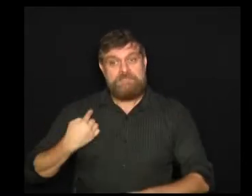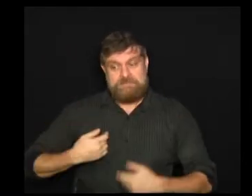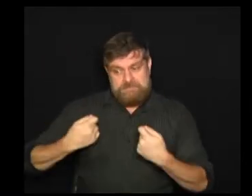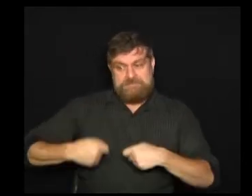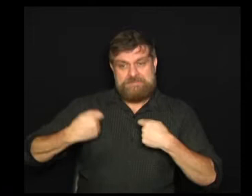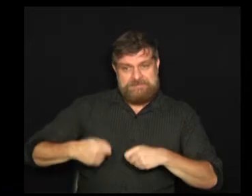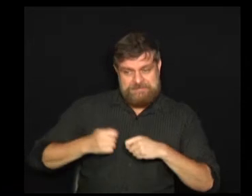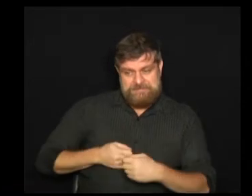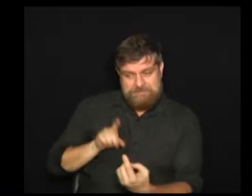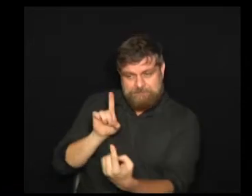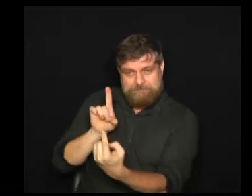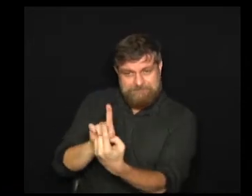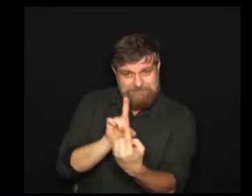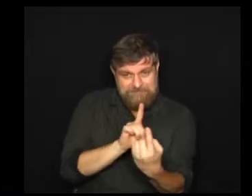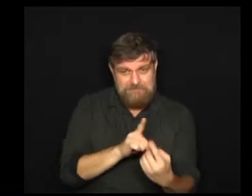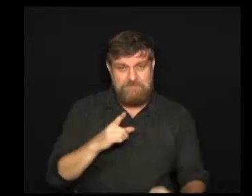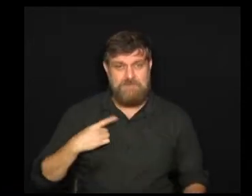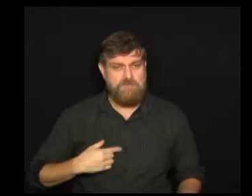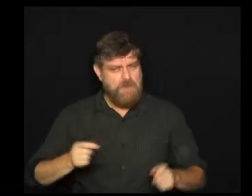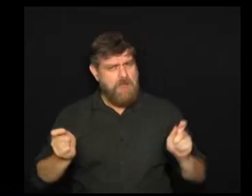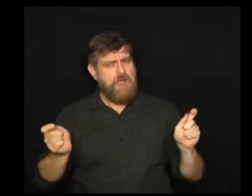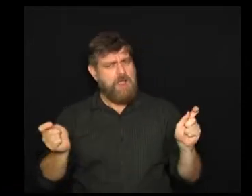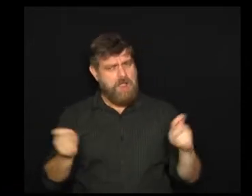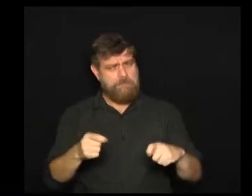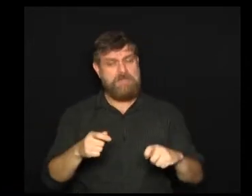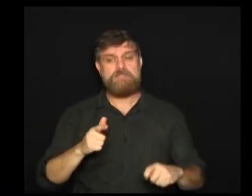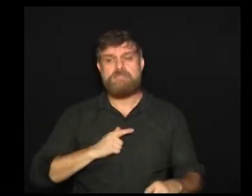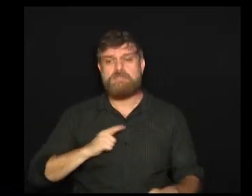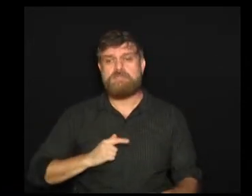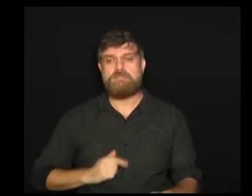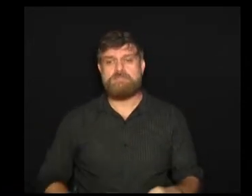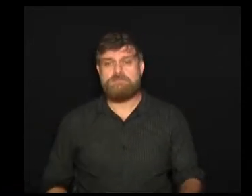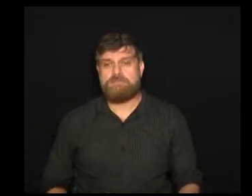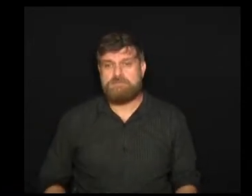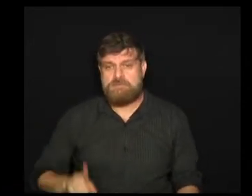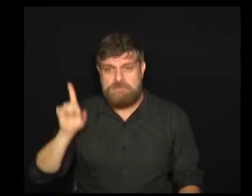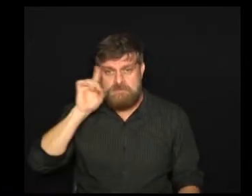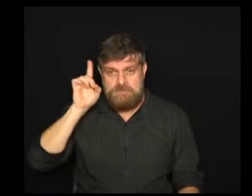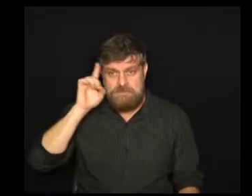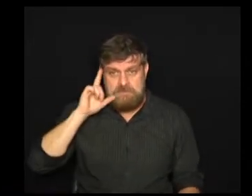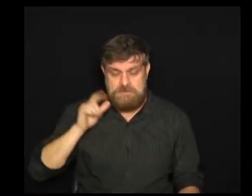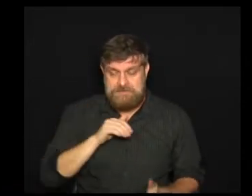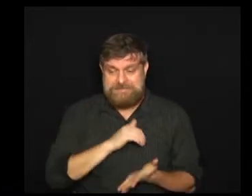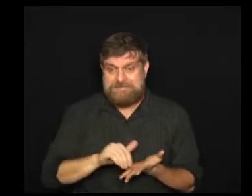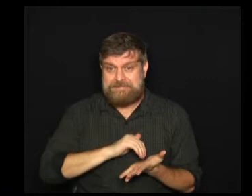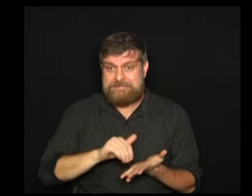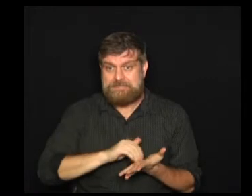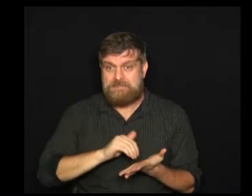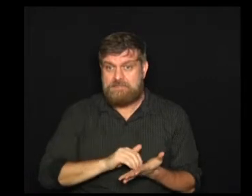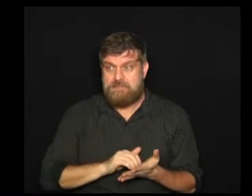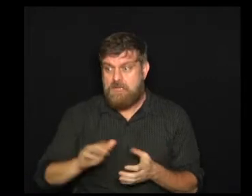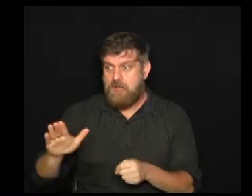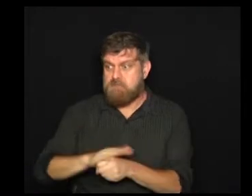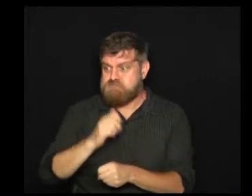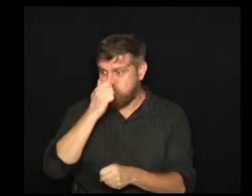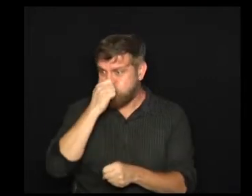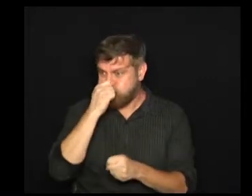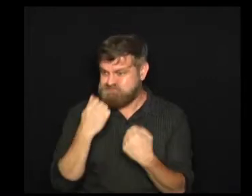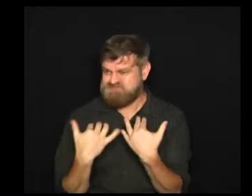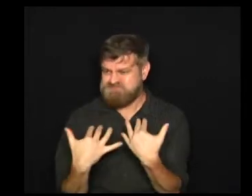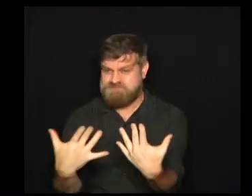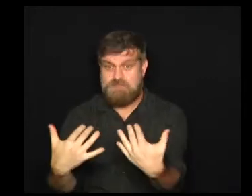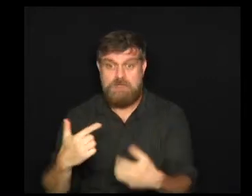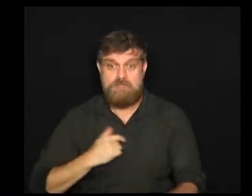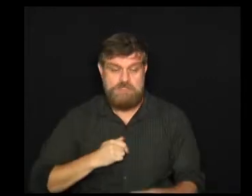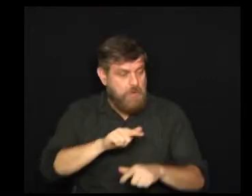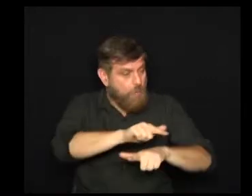uma capacidade de atendimento que a gente tem dia que tá lá na secretaria, eu vejo o andar tá cheio de gente, né? Tem dia que não tem